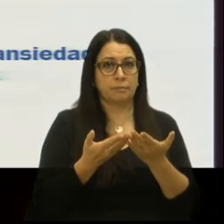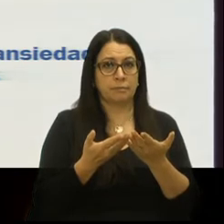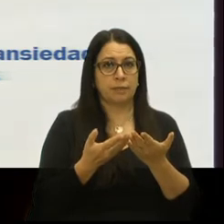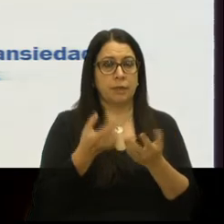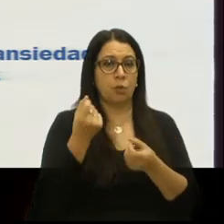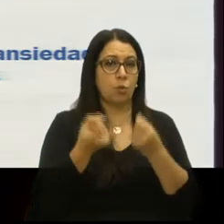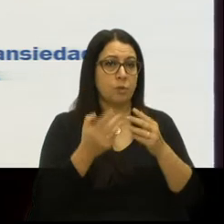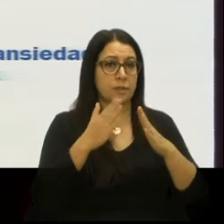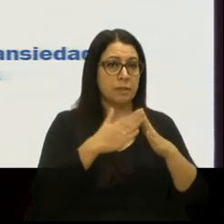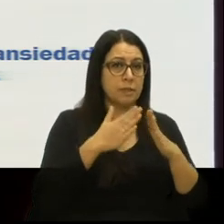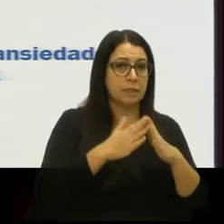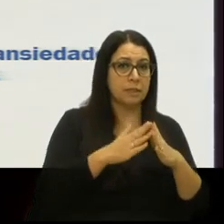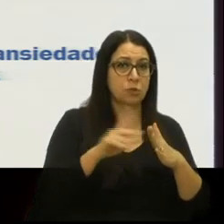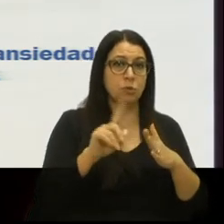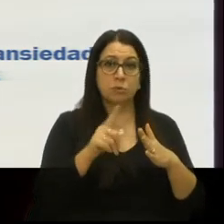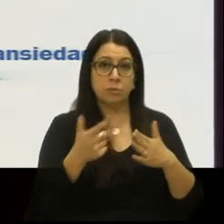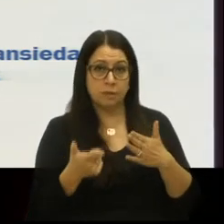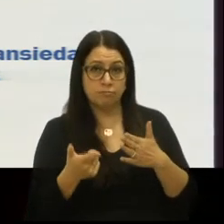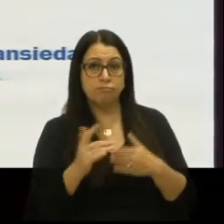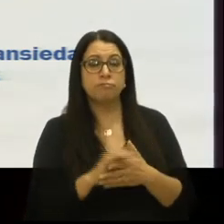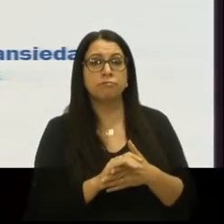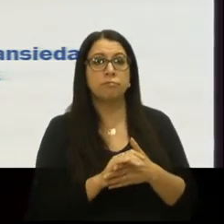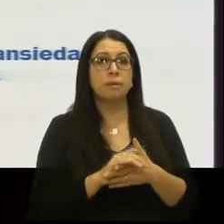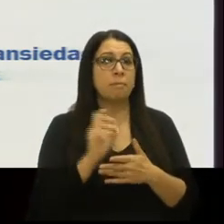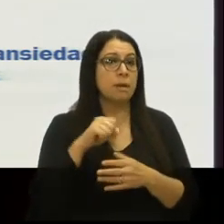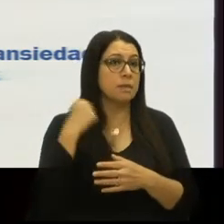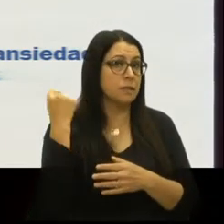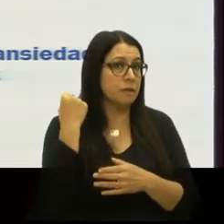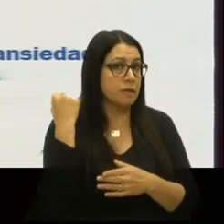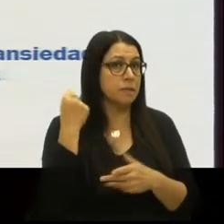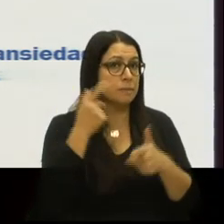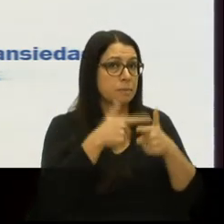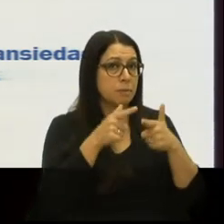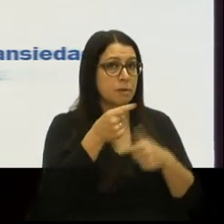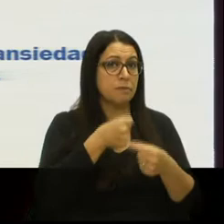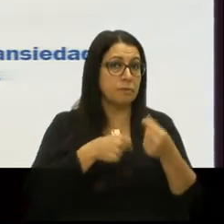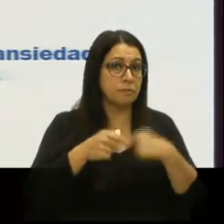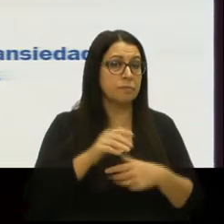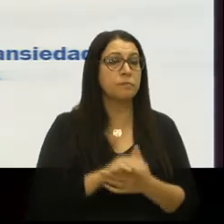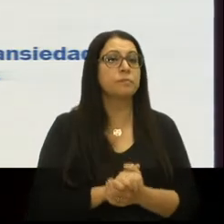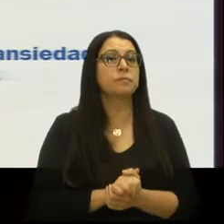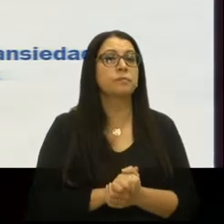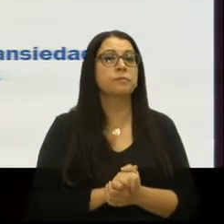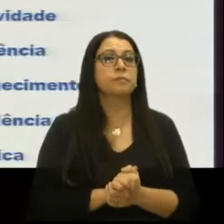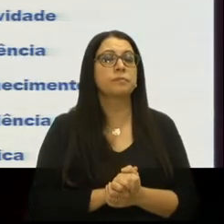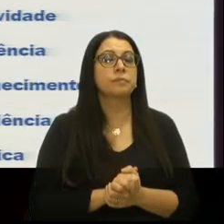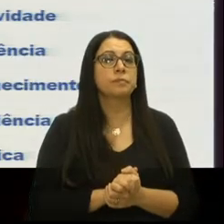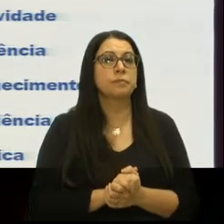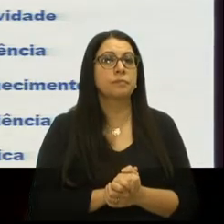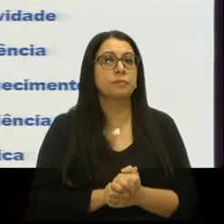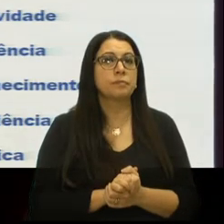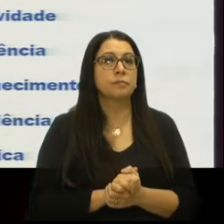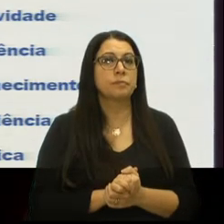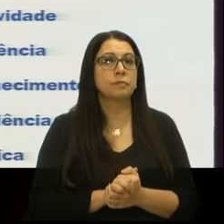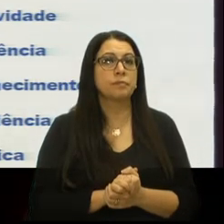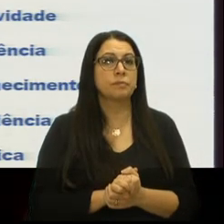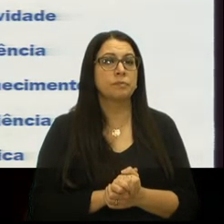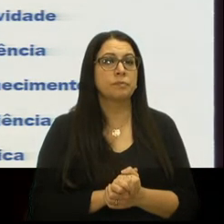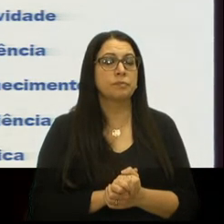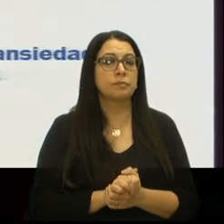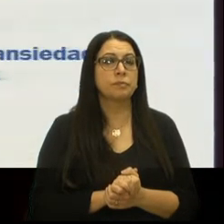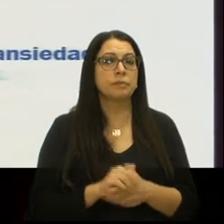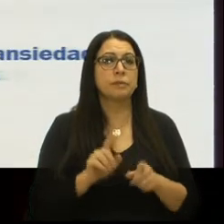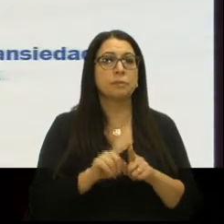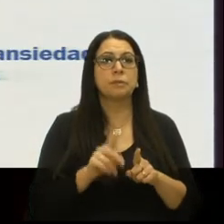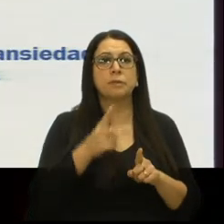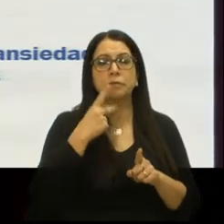estão em casa, outros não estão, mas agravada pelos problemas financeiros, né? A gente tem